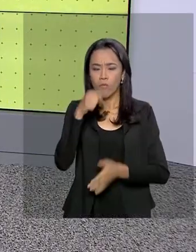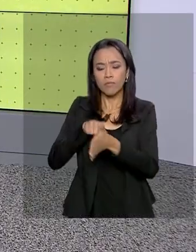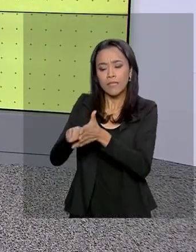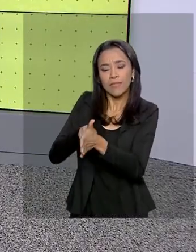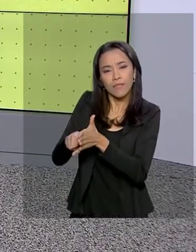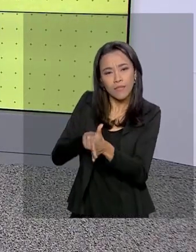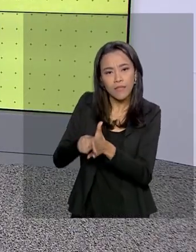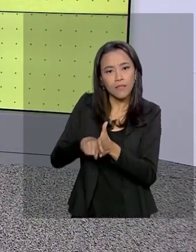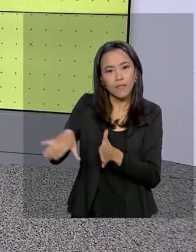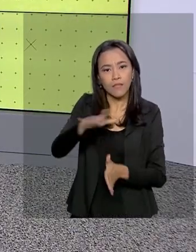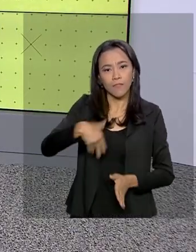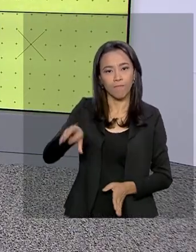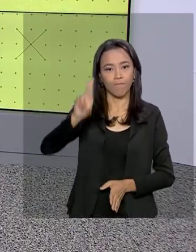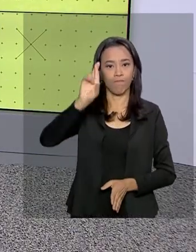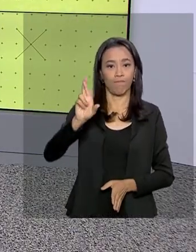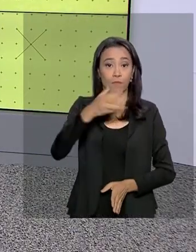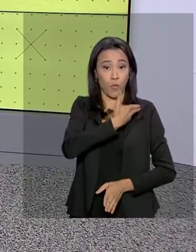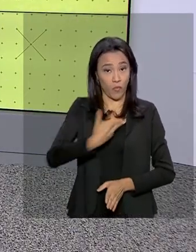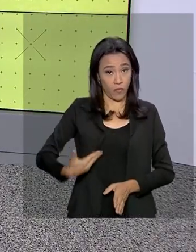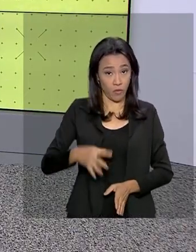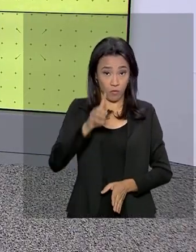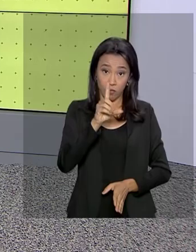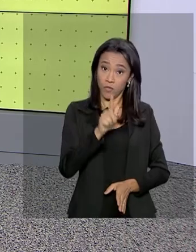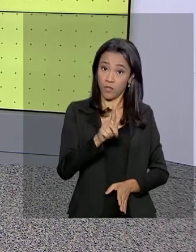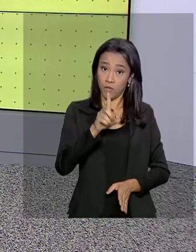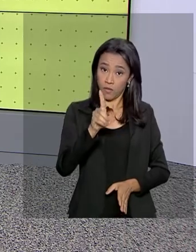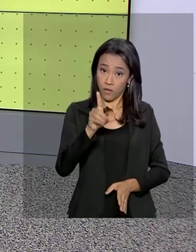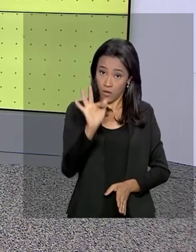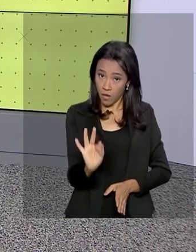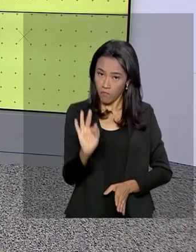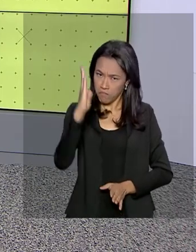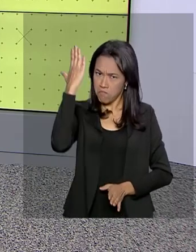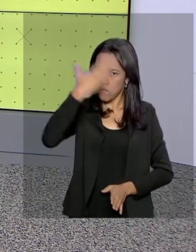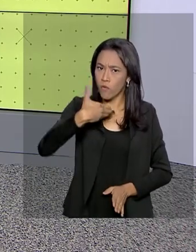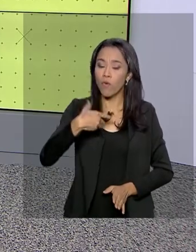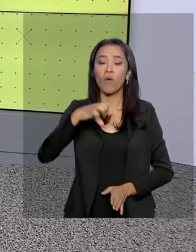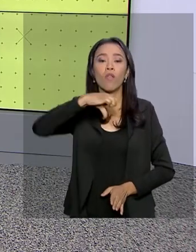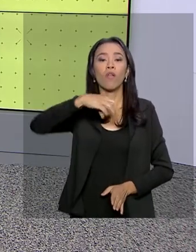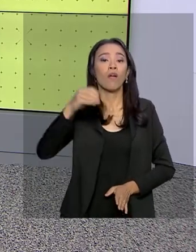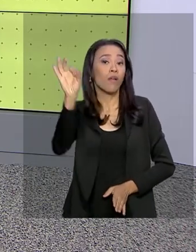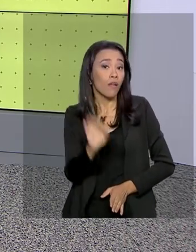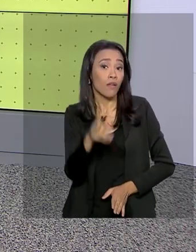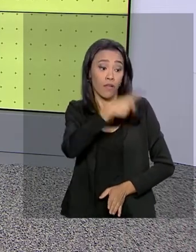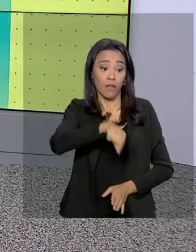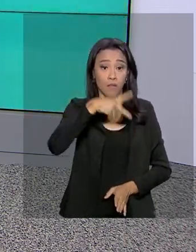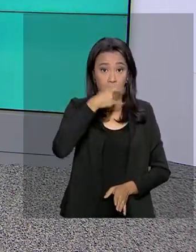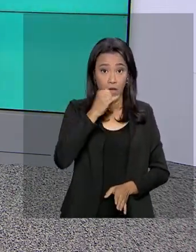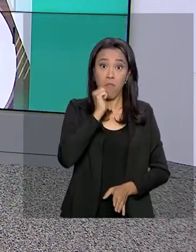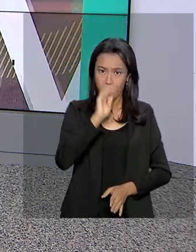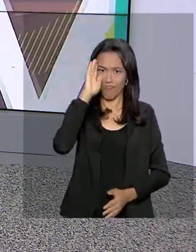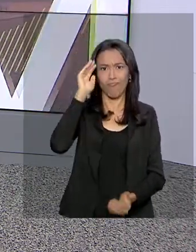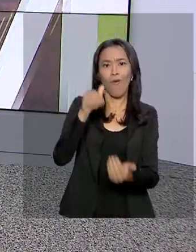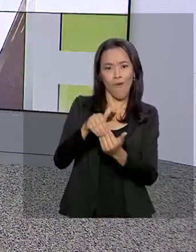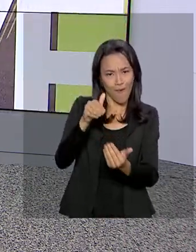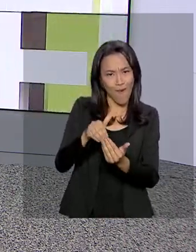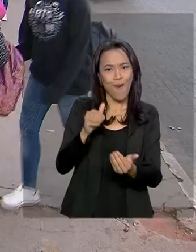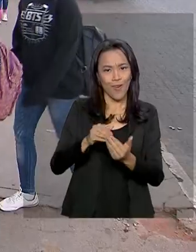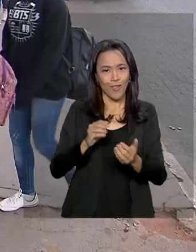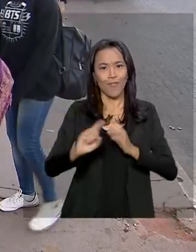realizada pelo governo do Distrito Federal mostrou que 90% dos pais aprovam a gestão compartilhada.